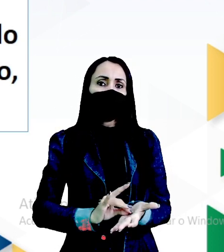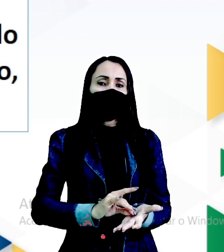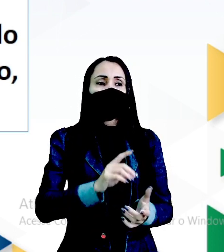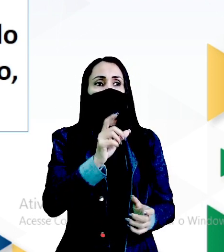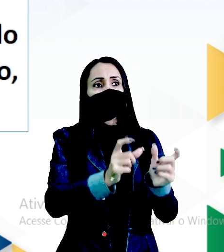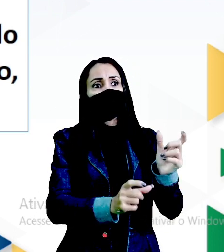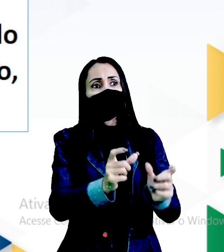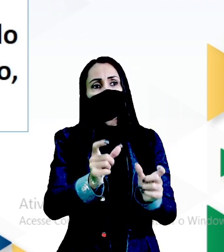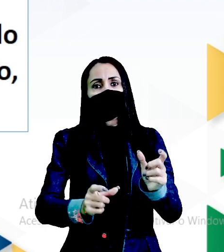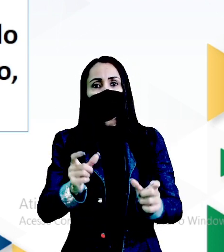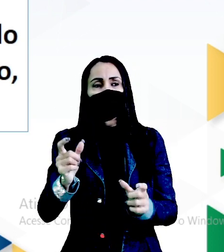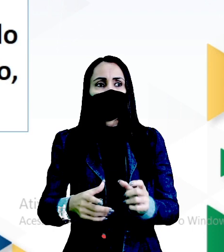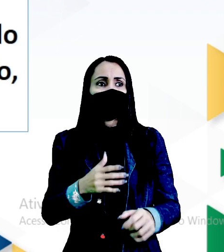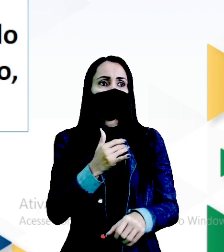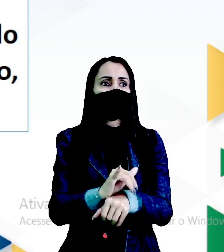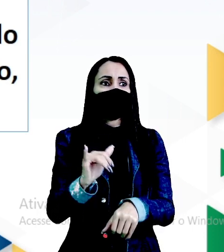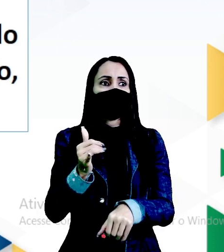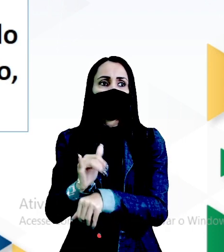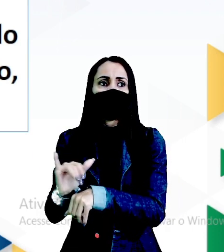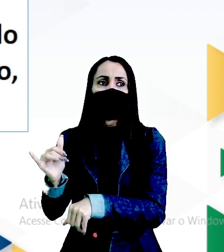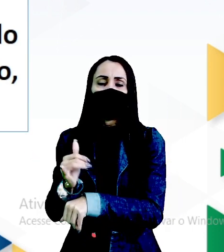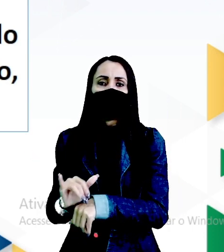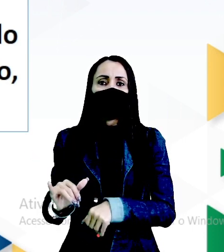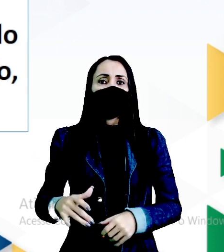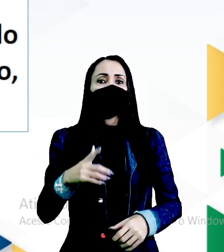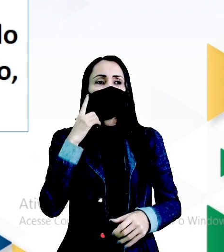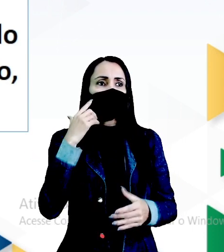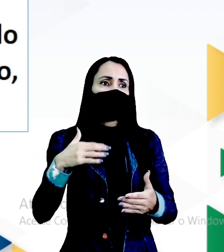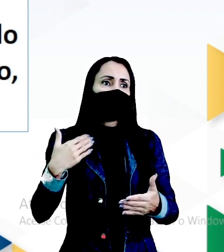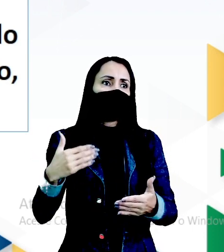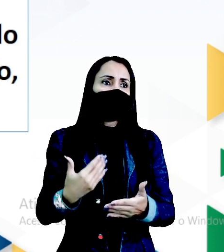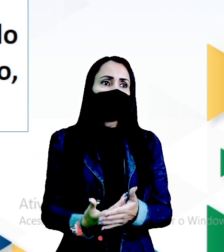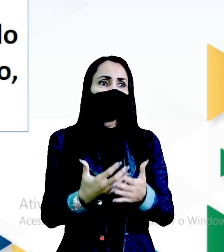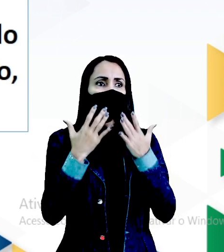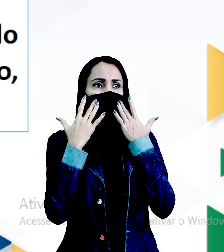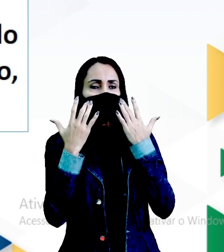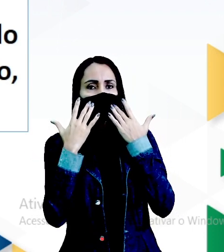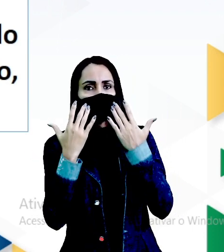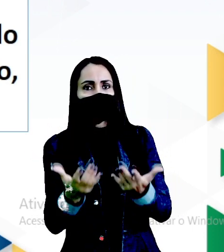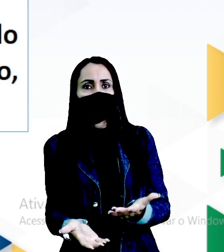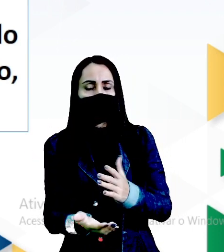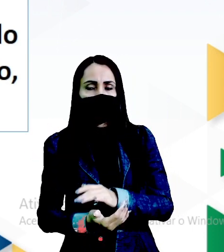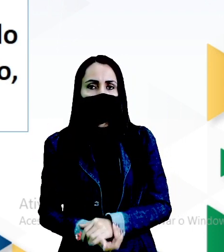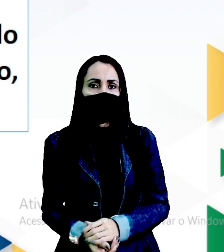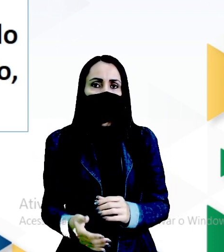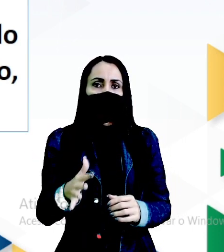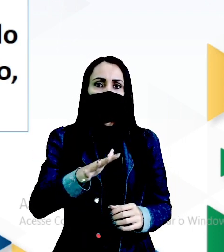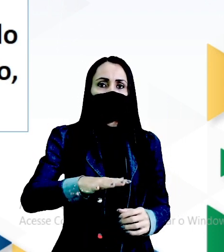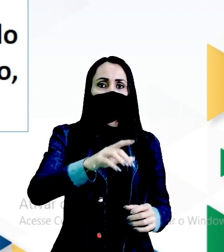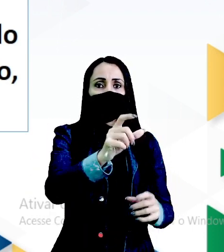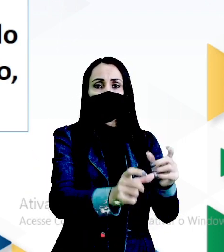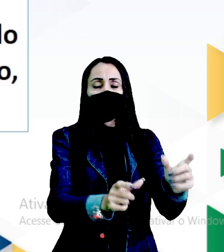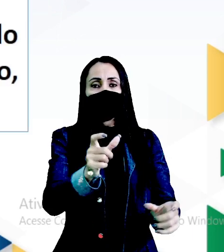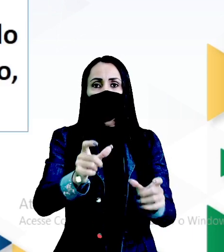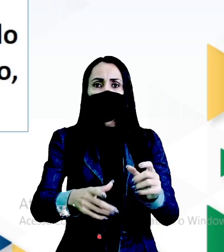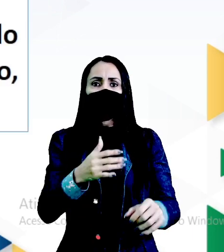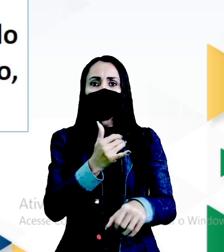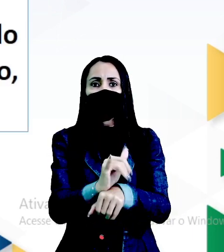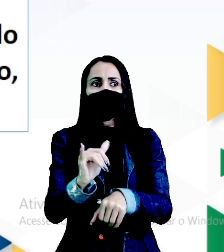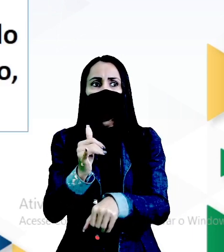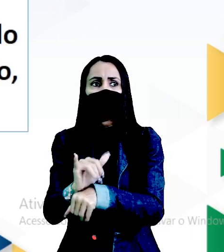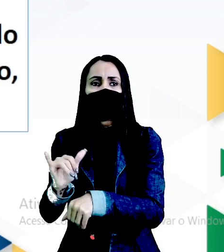serem enganados ao longo de toda a peça. À medida que o personagem vai sendo enganado e